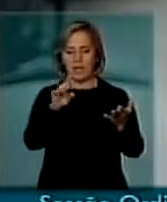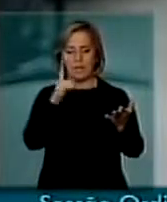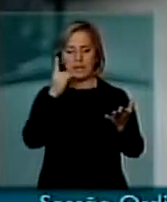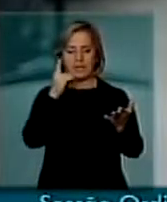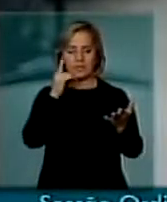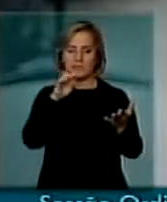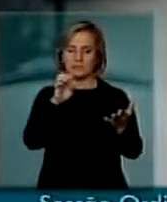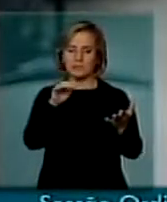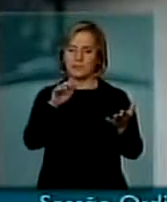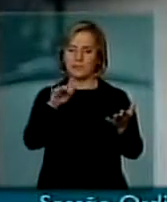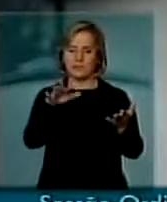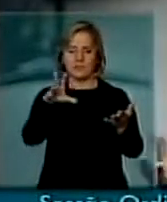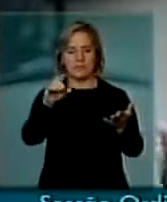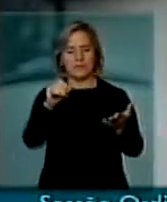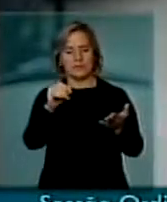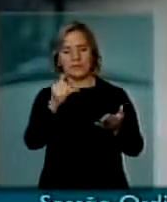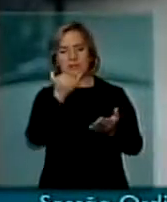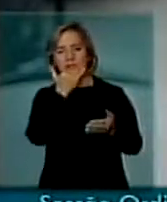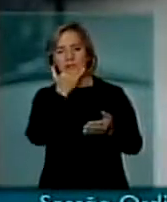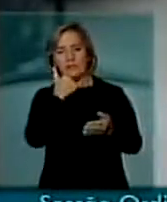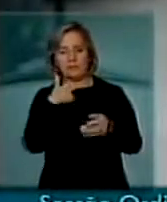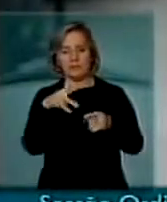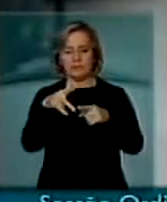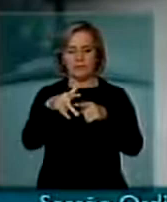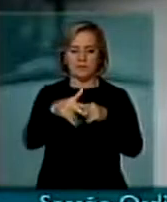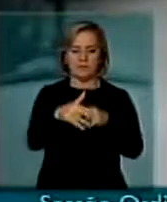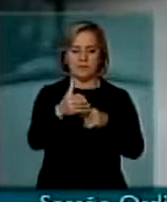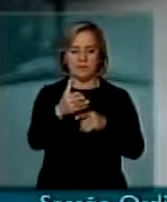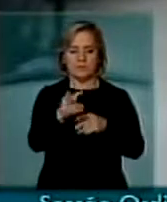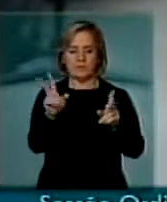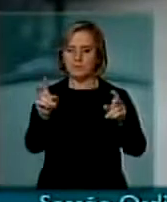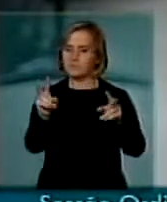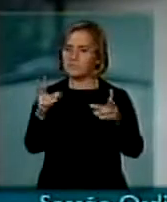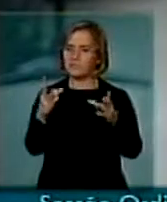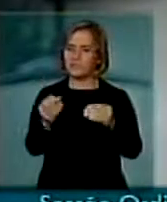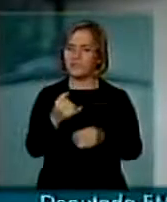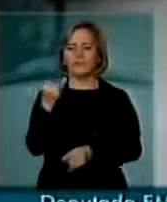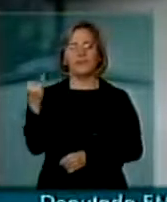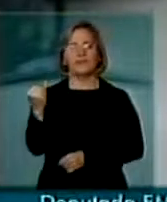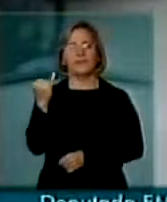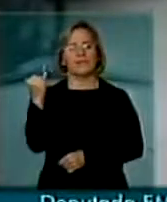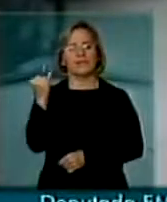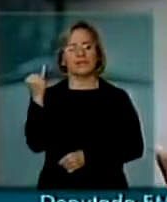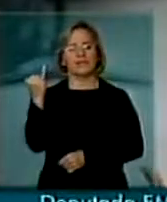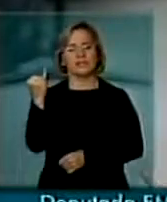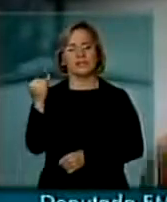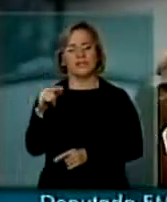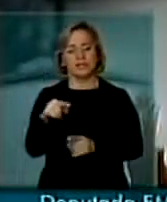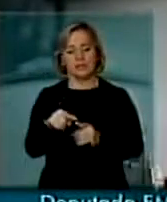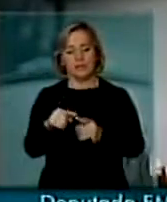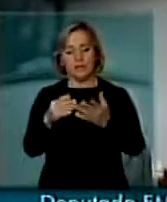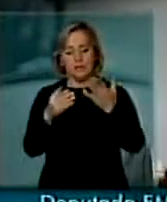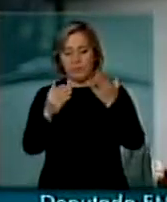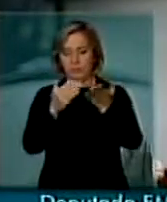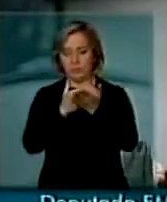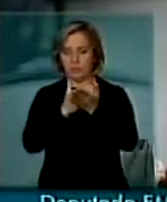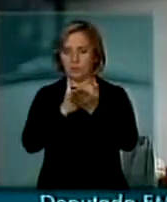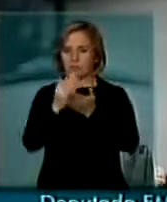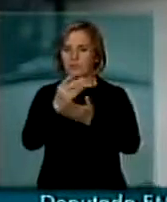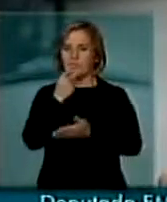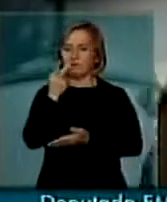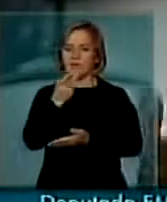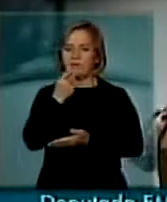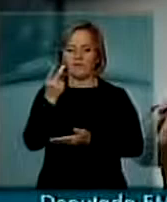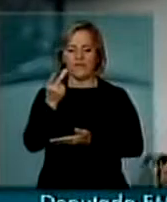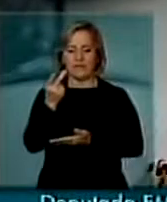Interrompa o pronunciamento de Vossa Excelência, desculpe o tema de fundamental importância, mas Vossa Excelência começou o seu